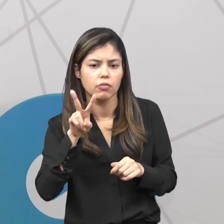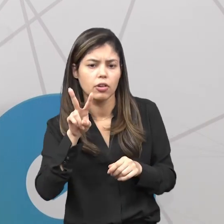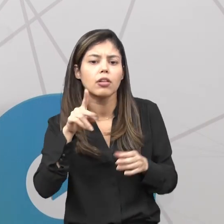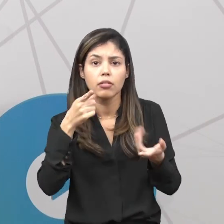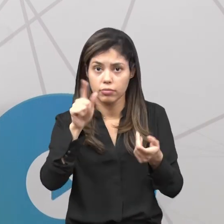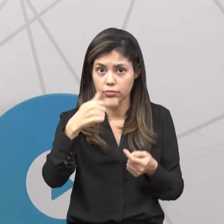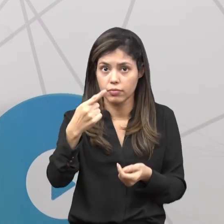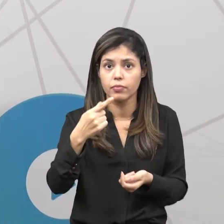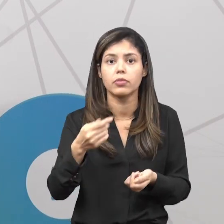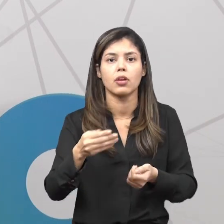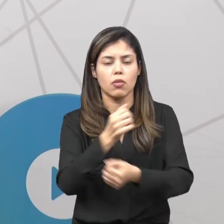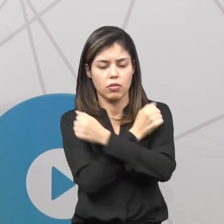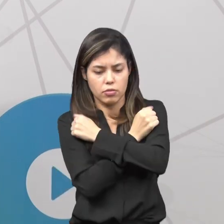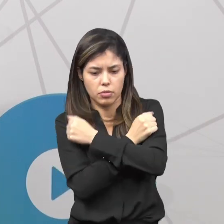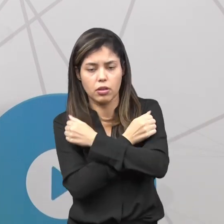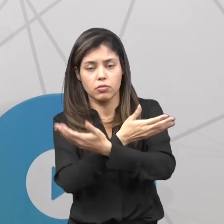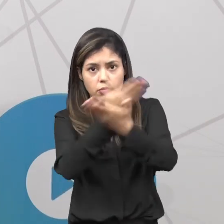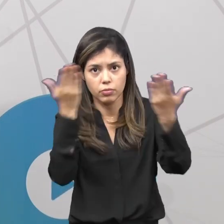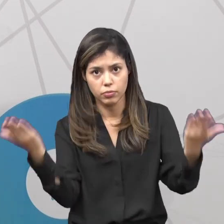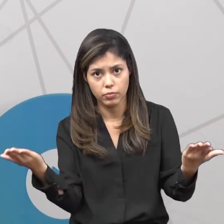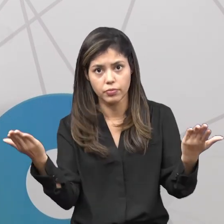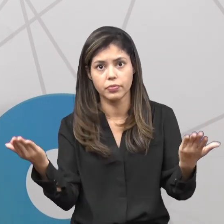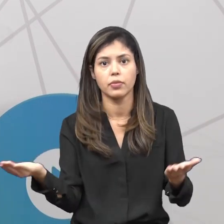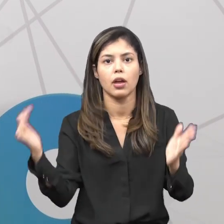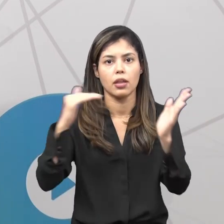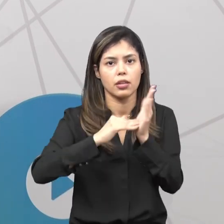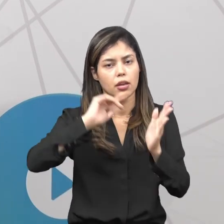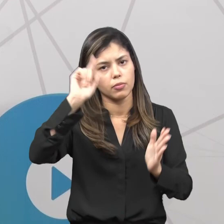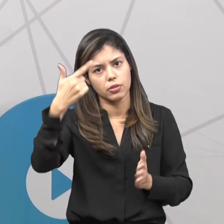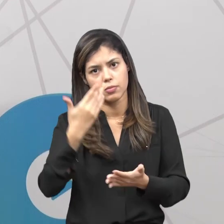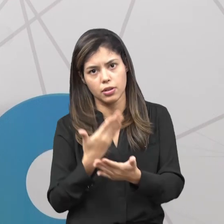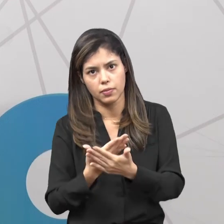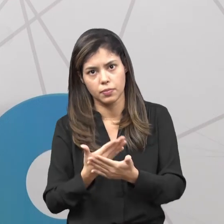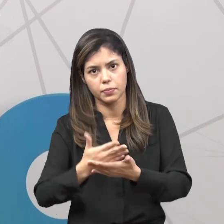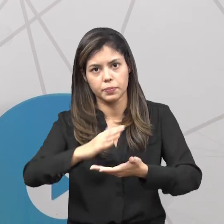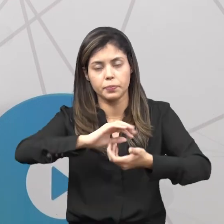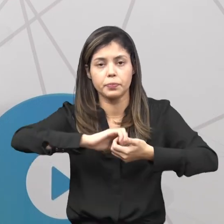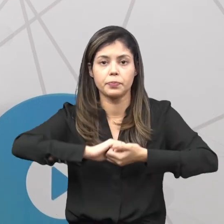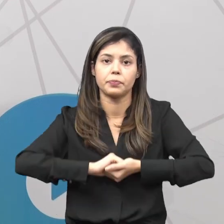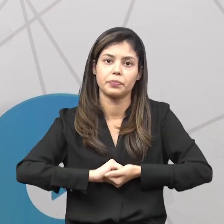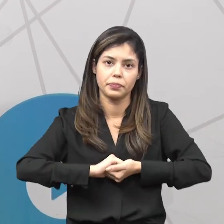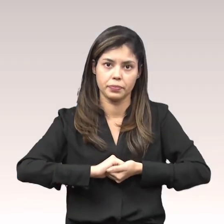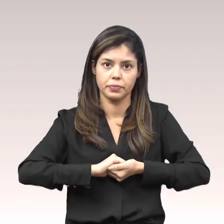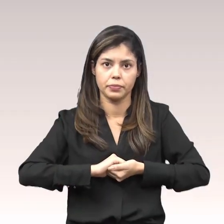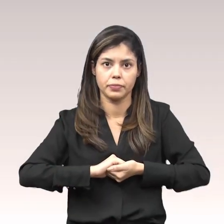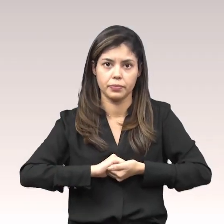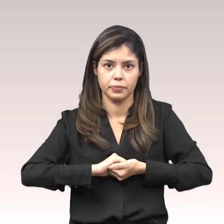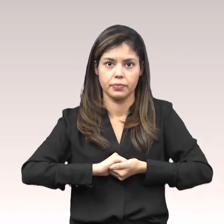precisam estar verificando isso. Um grande abraço a todos vocês e até a nossa próxima aula.